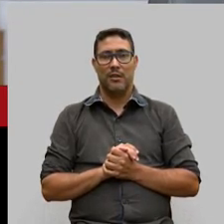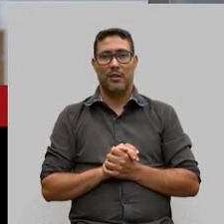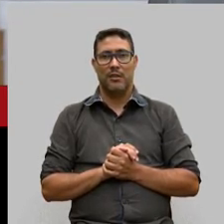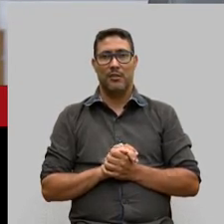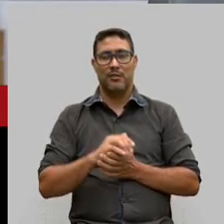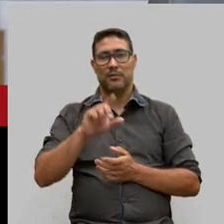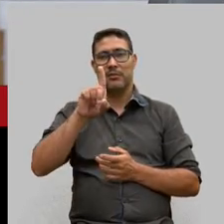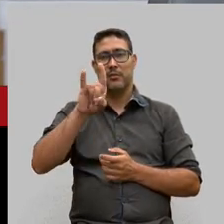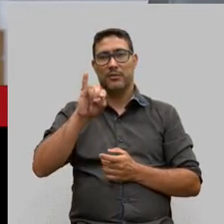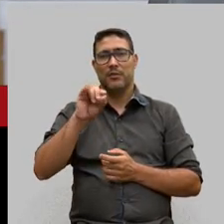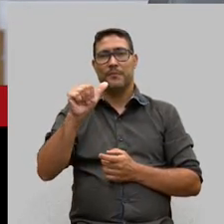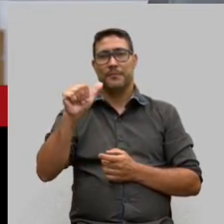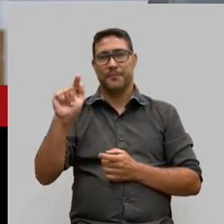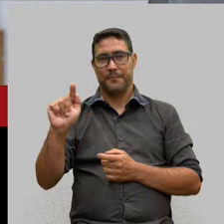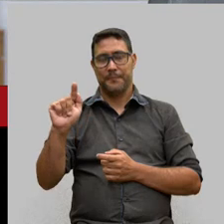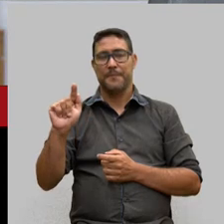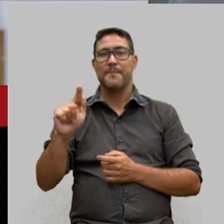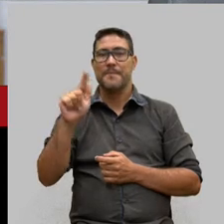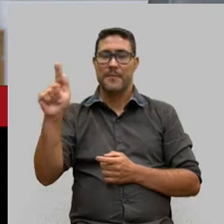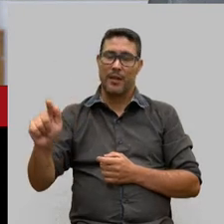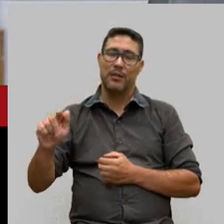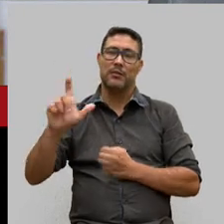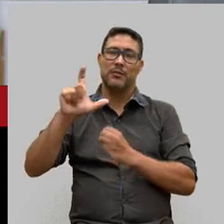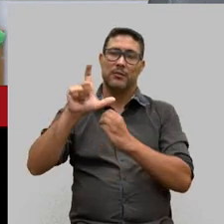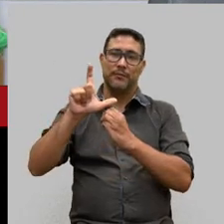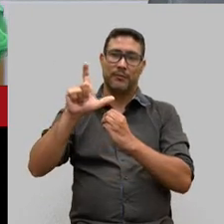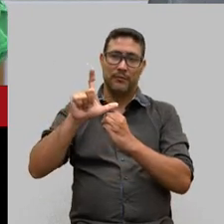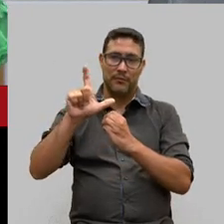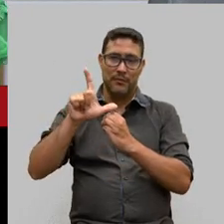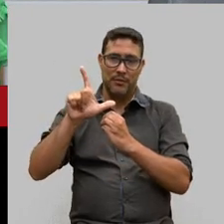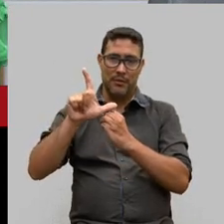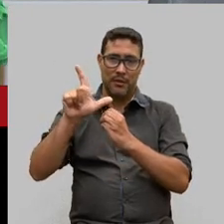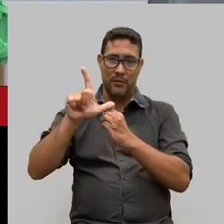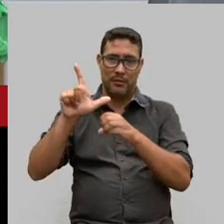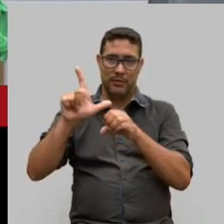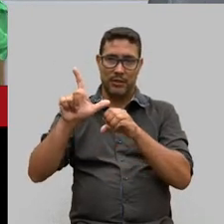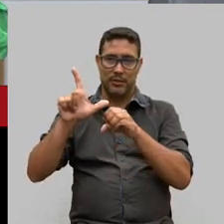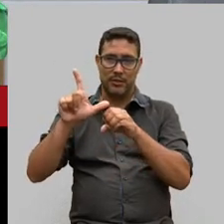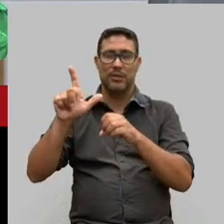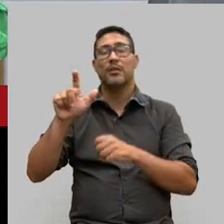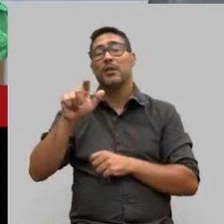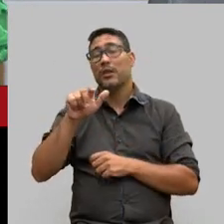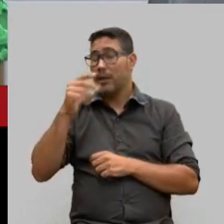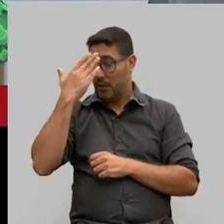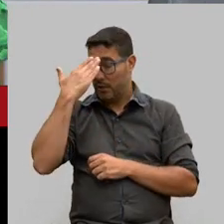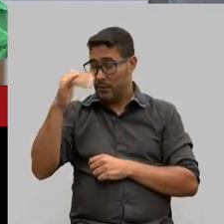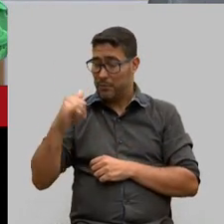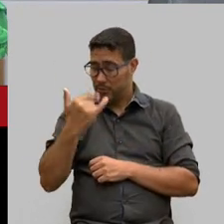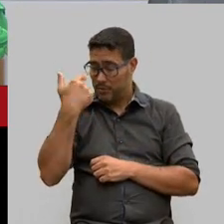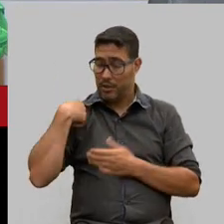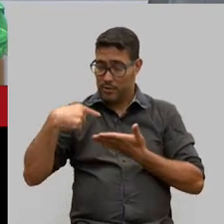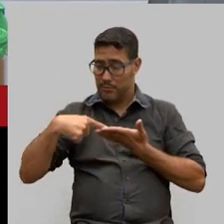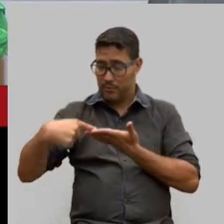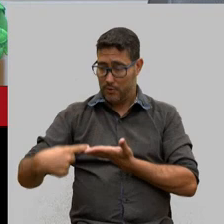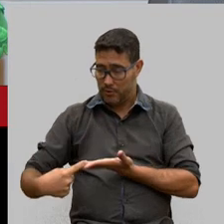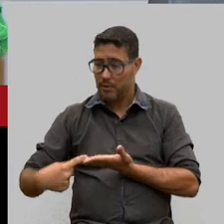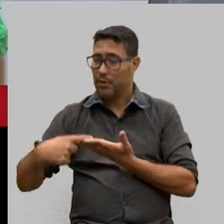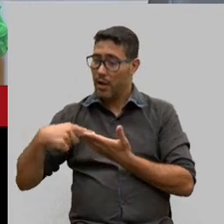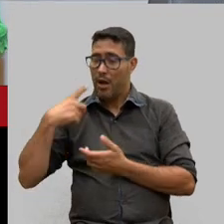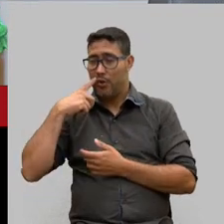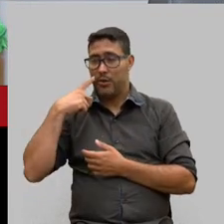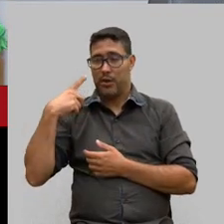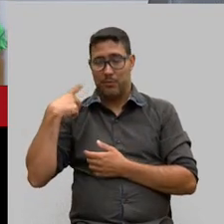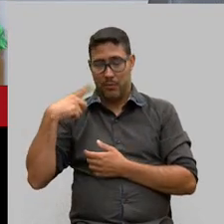17 Conselheiro Lafaete né agradecer a oportunidade mais uma vez Deputado né e amigo que é É